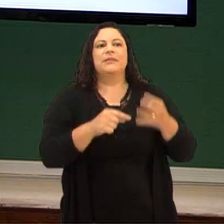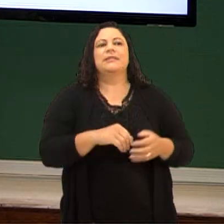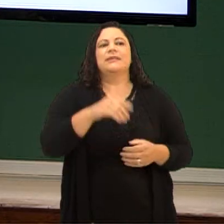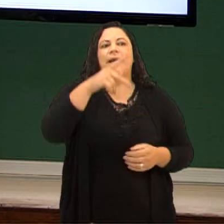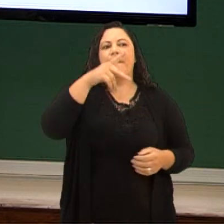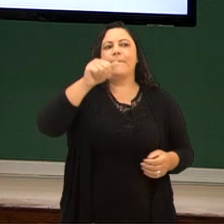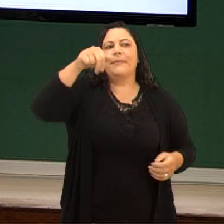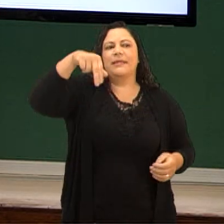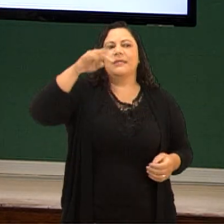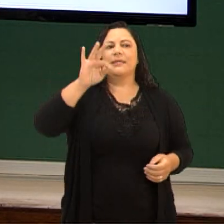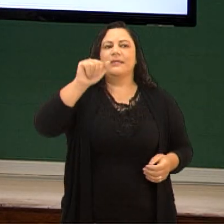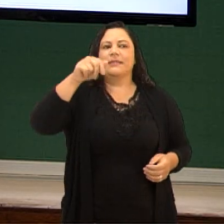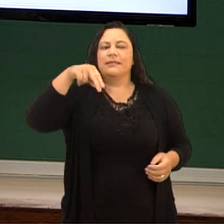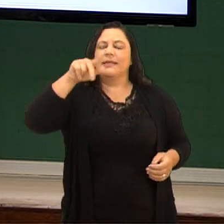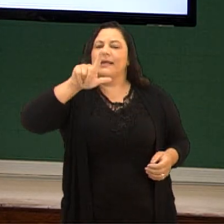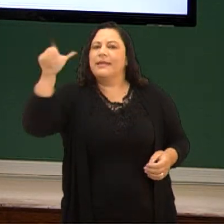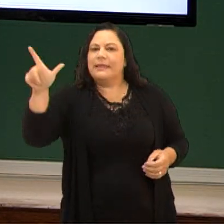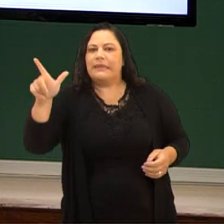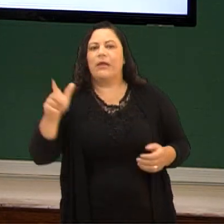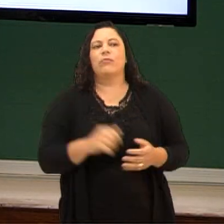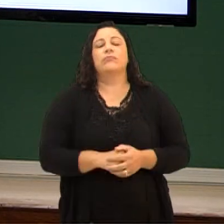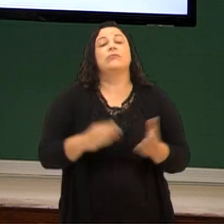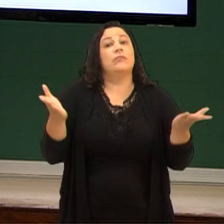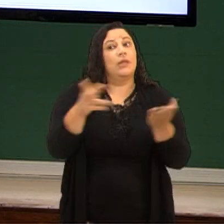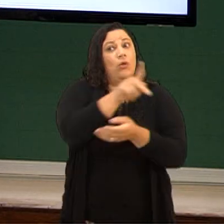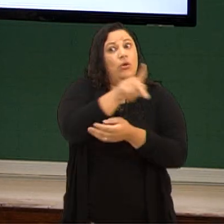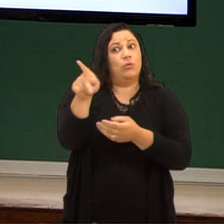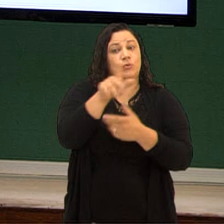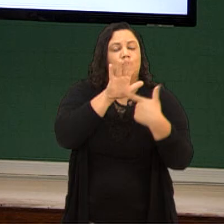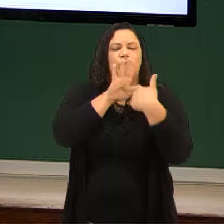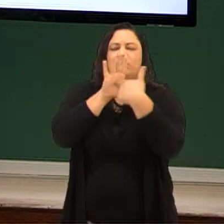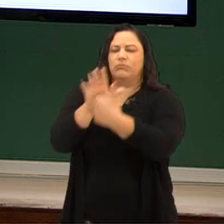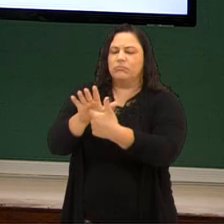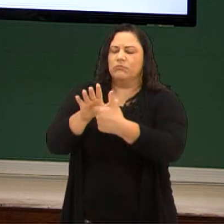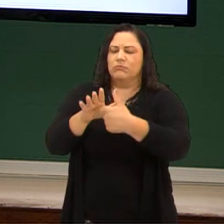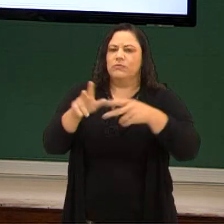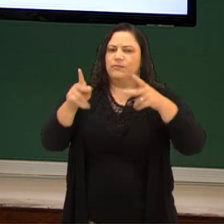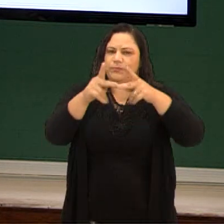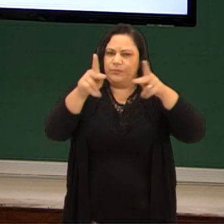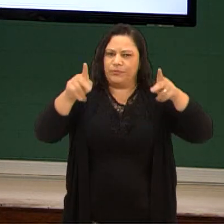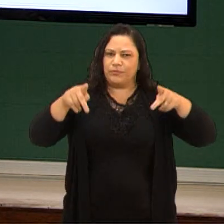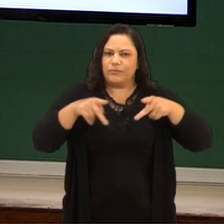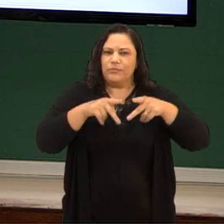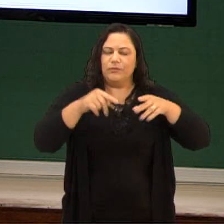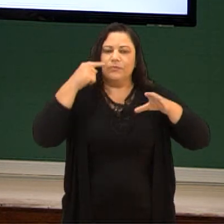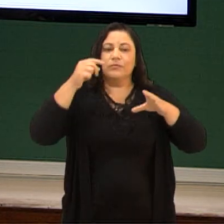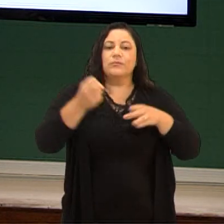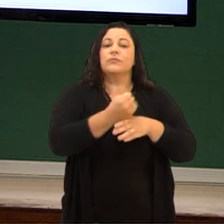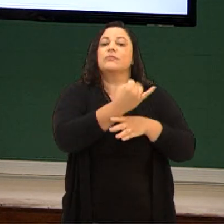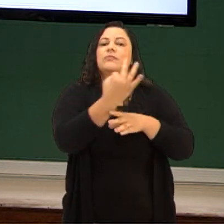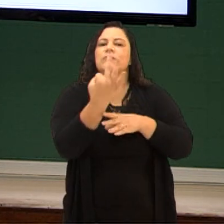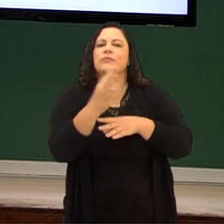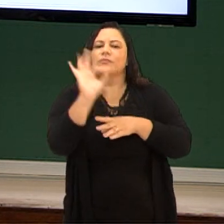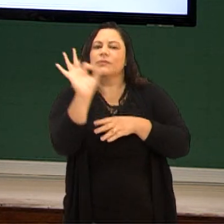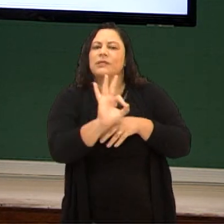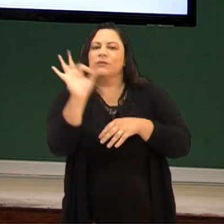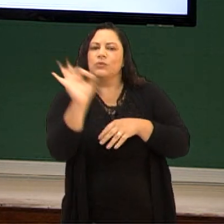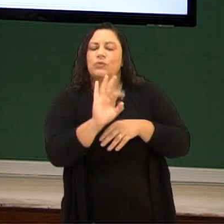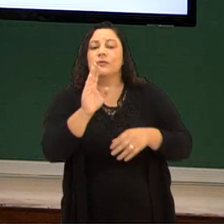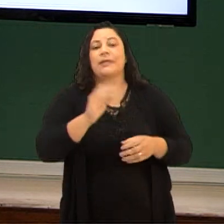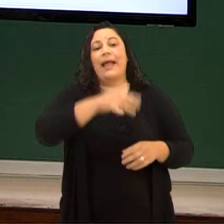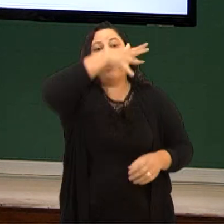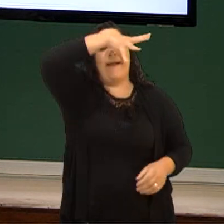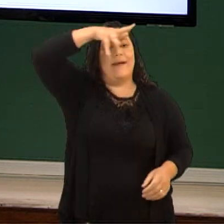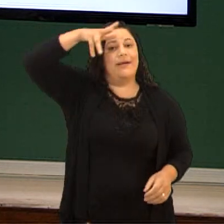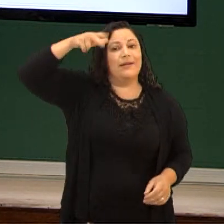vocês, dizendo o seguinte, as informações que Pedro coletou referente ao bioma da Amazônia. Prestem atenção.